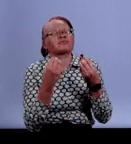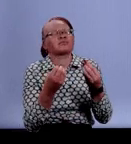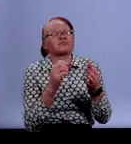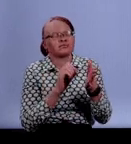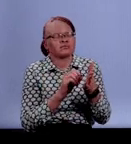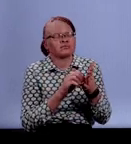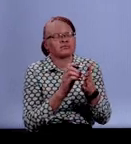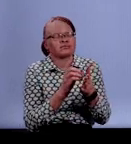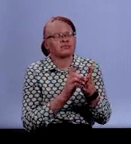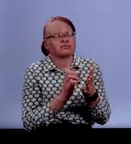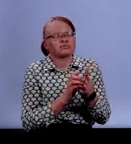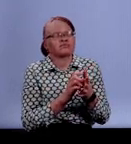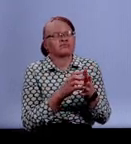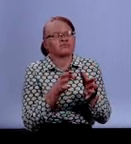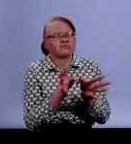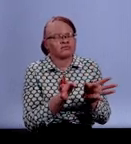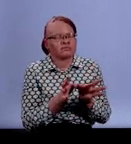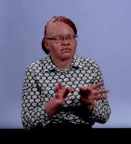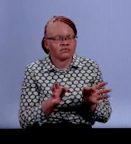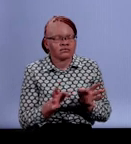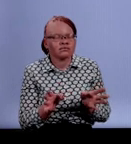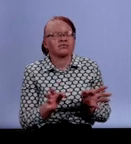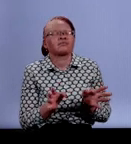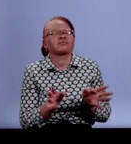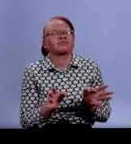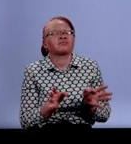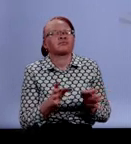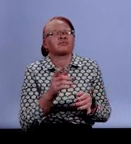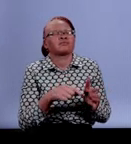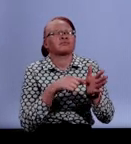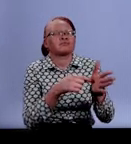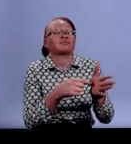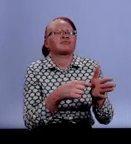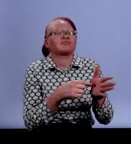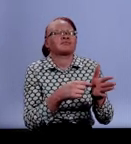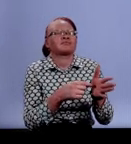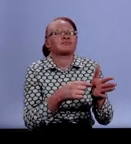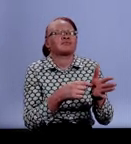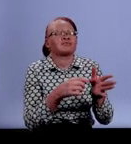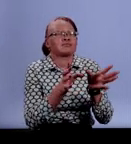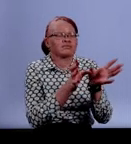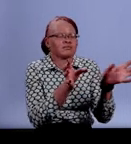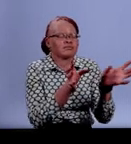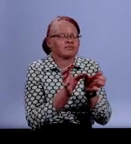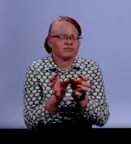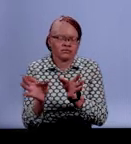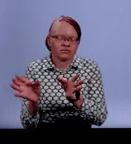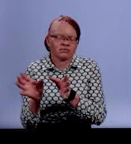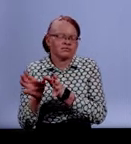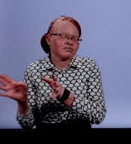se efetua a decomposição de um número em potência de base 10 exemplo de compõe